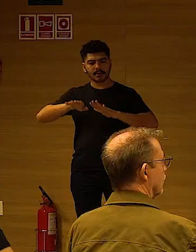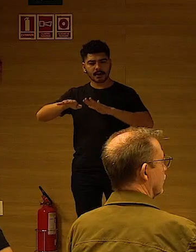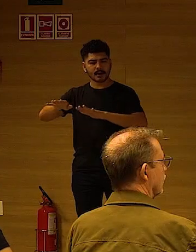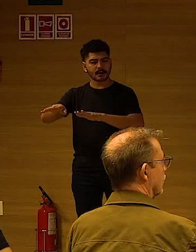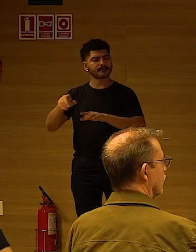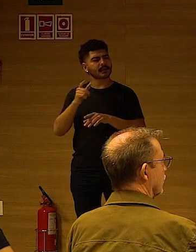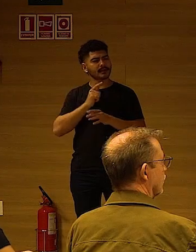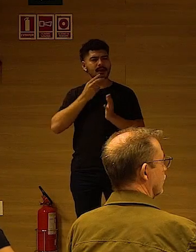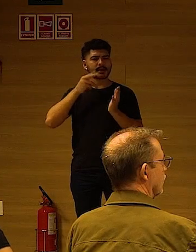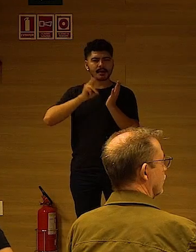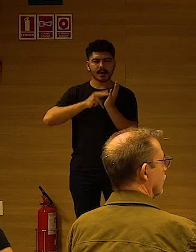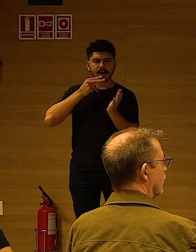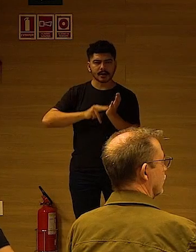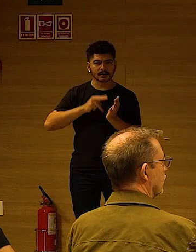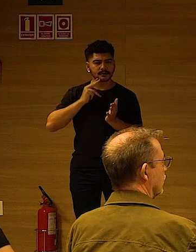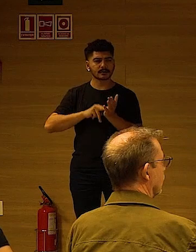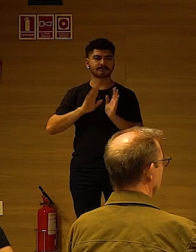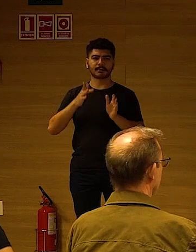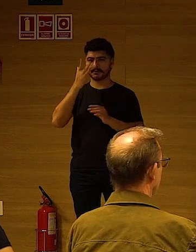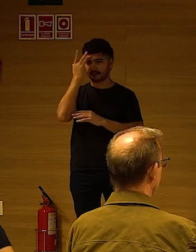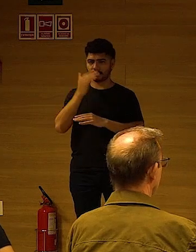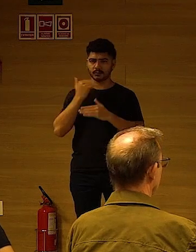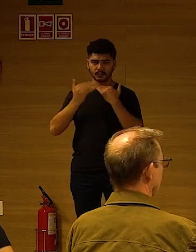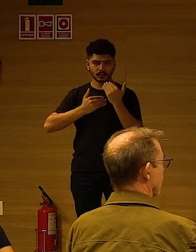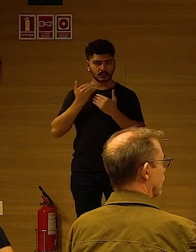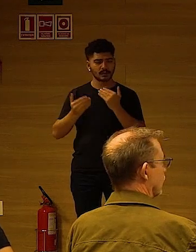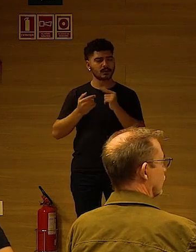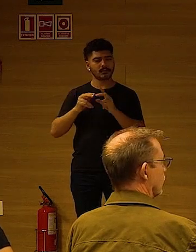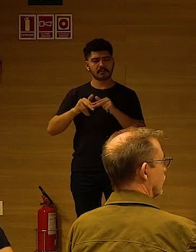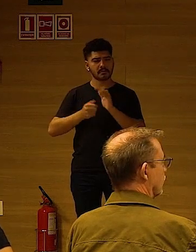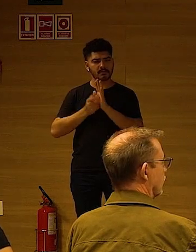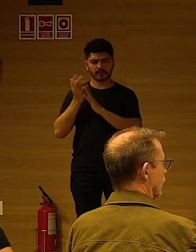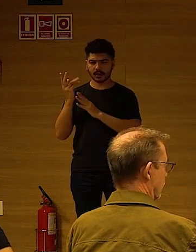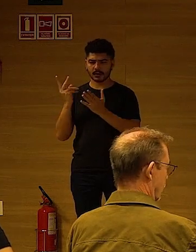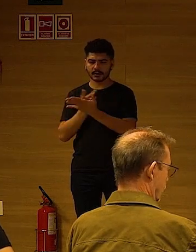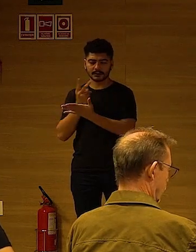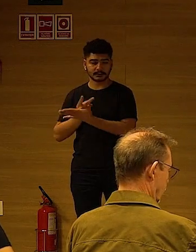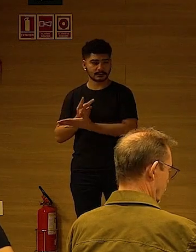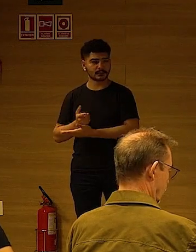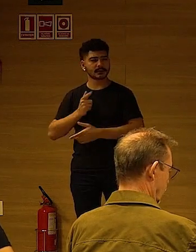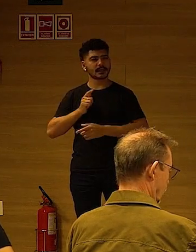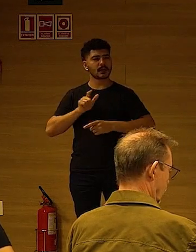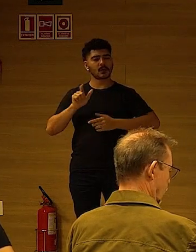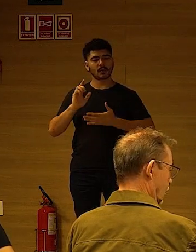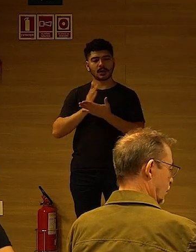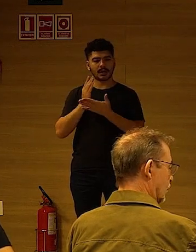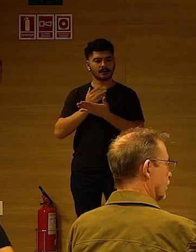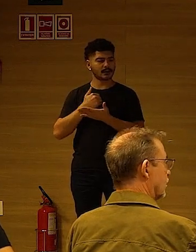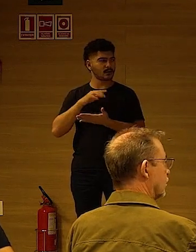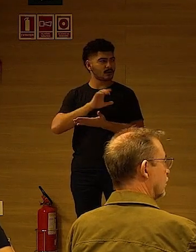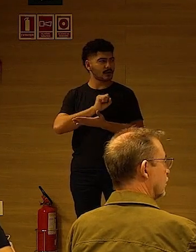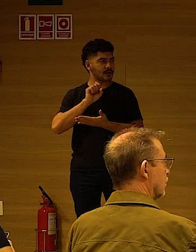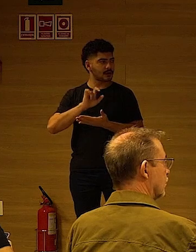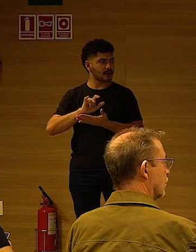alguns relatos, algumas pessoas que se foram, né? Por várias questões. Tem um livro que eu amo, não é